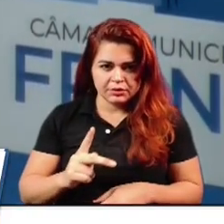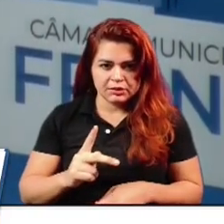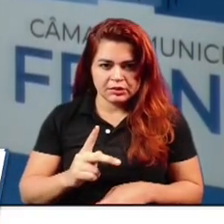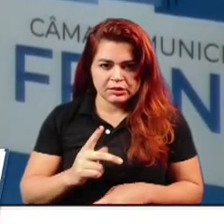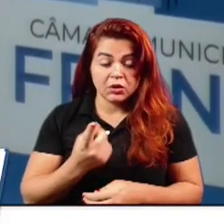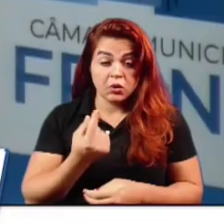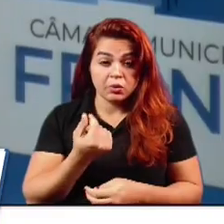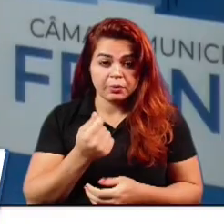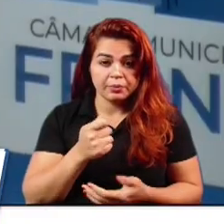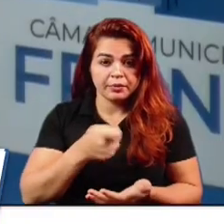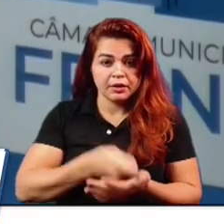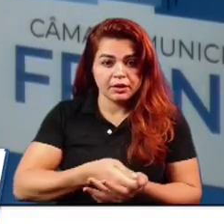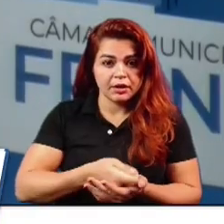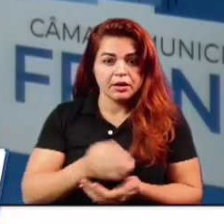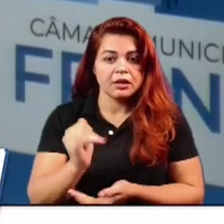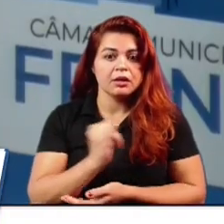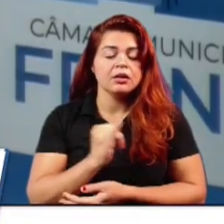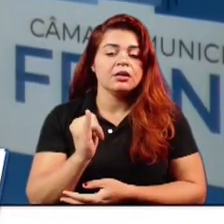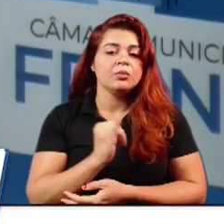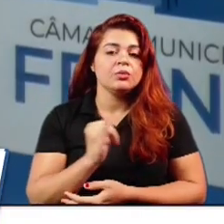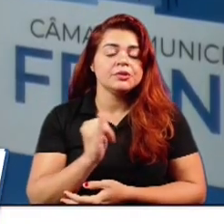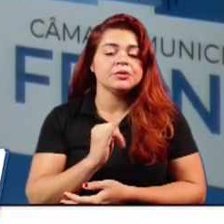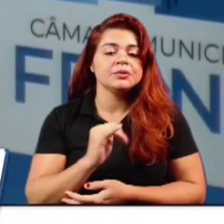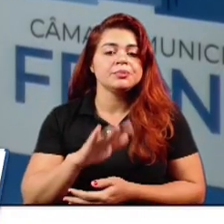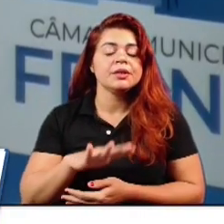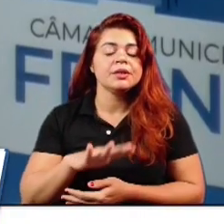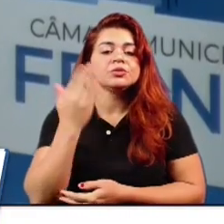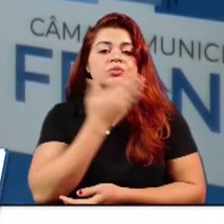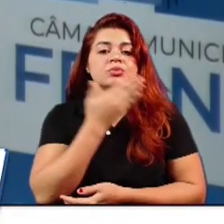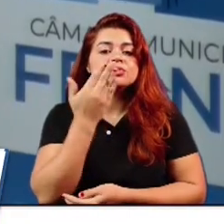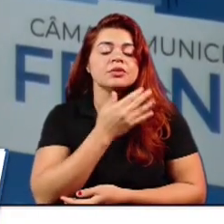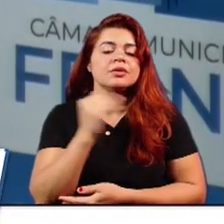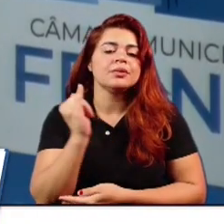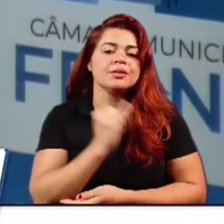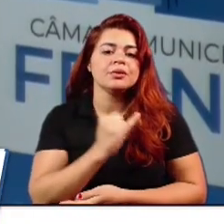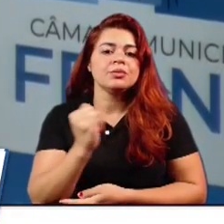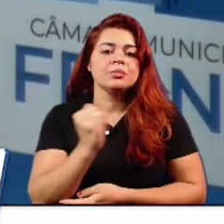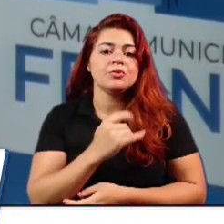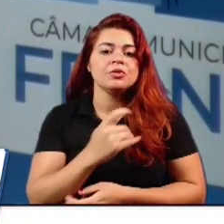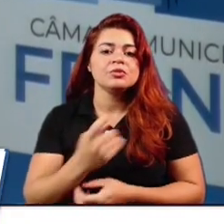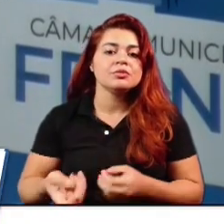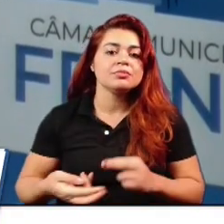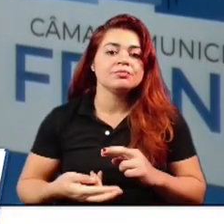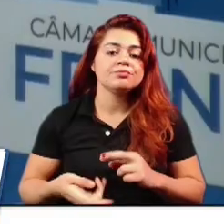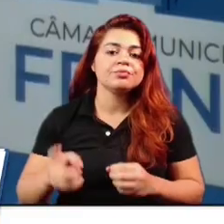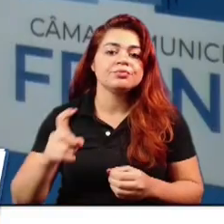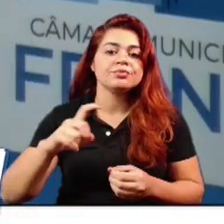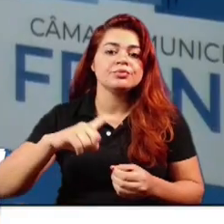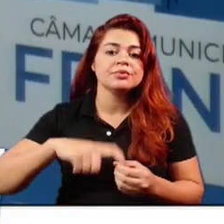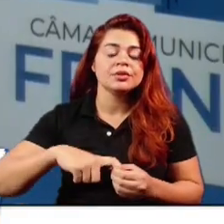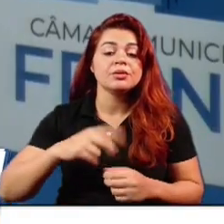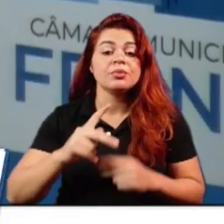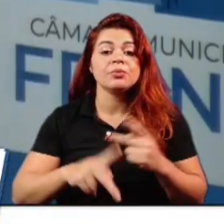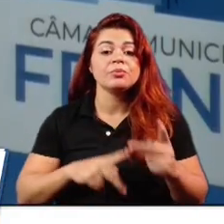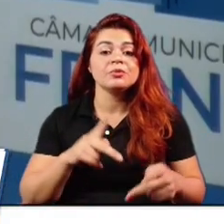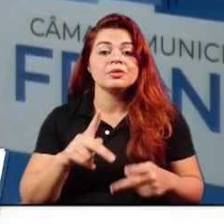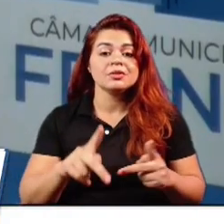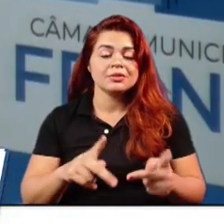não vê esse imposto retornando para a população. Vamos lá. Você quer